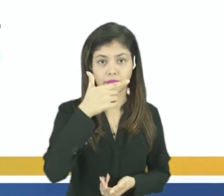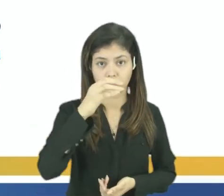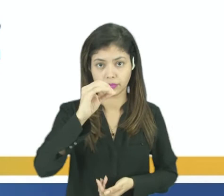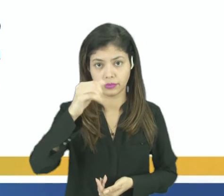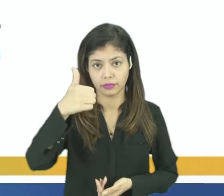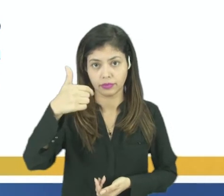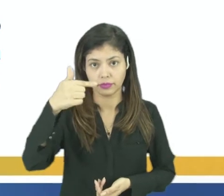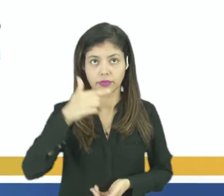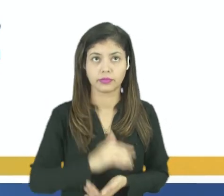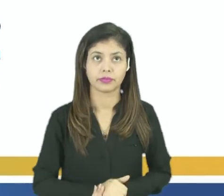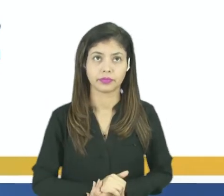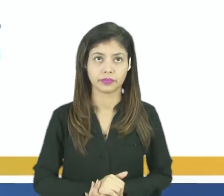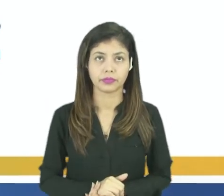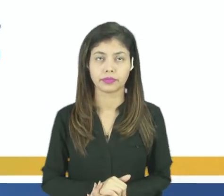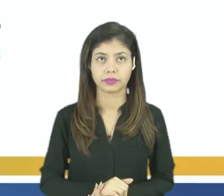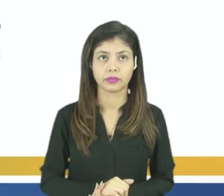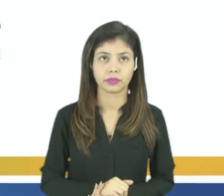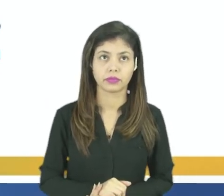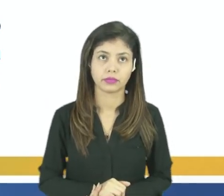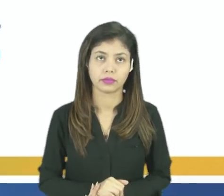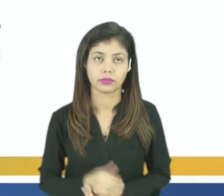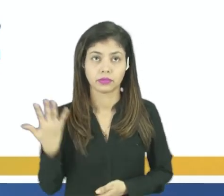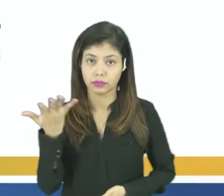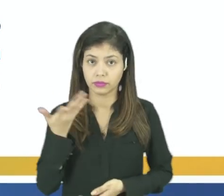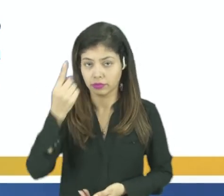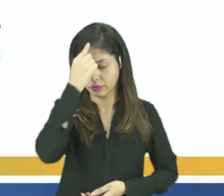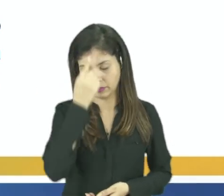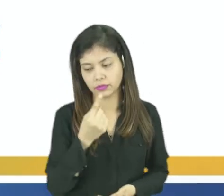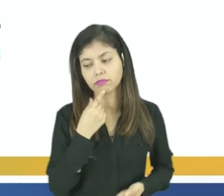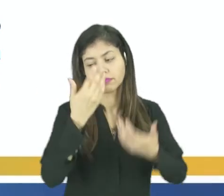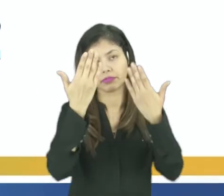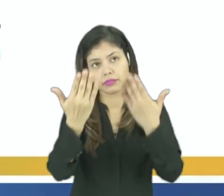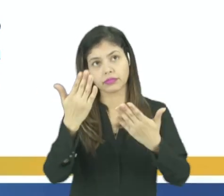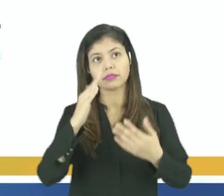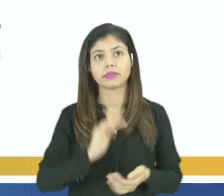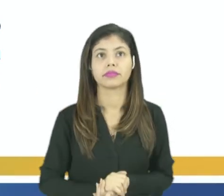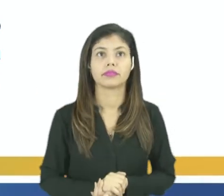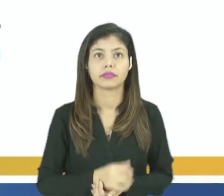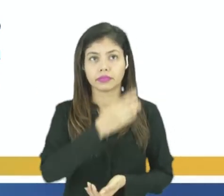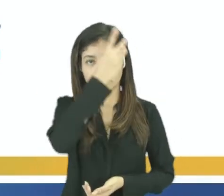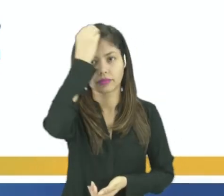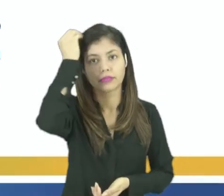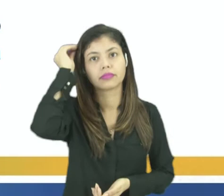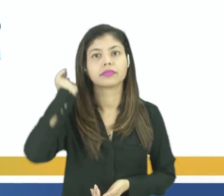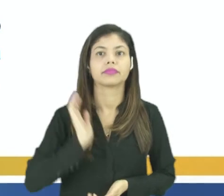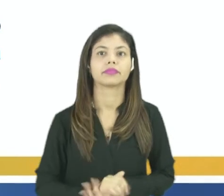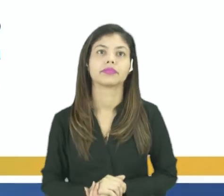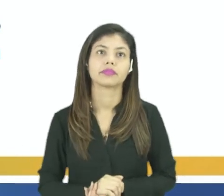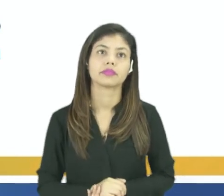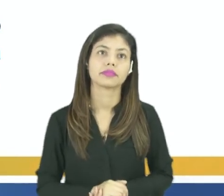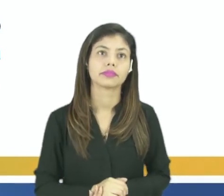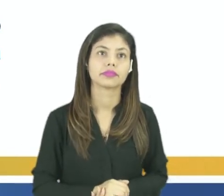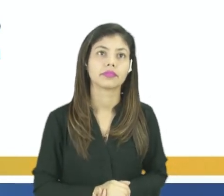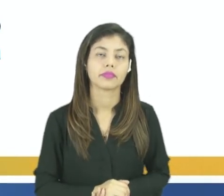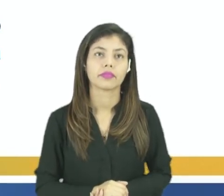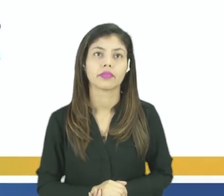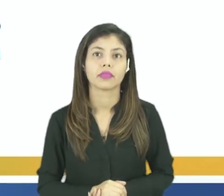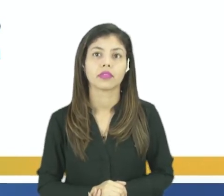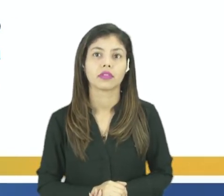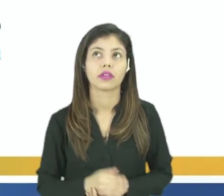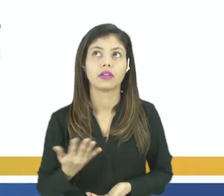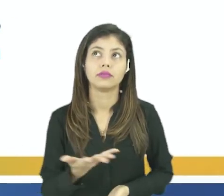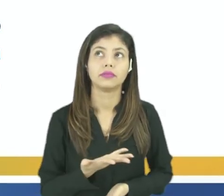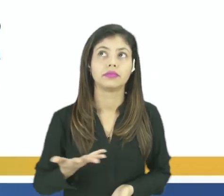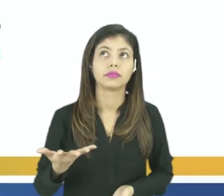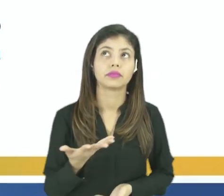ó. Você está vendo a água aqui, né? Uma garrafa de vidro dentro da água, e aqui parece água, mas não é,